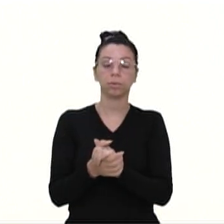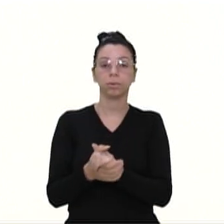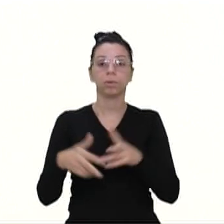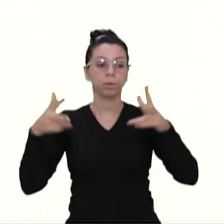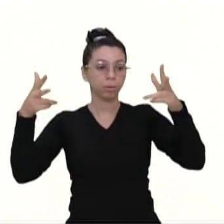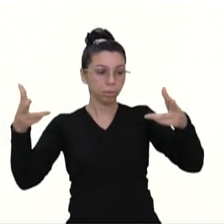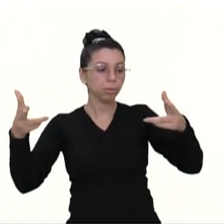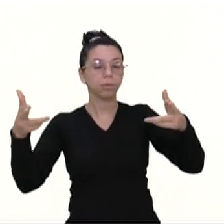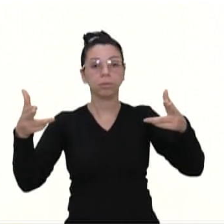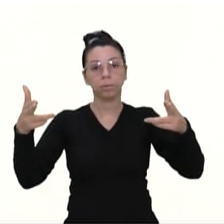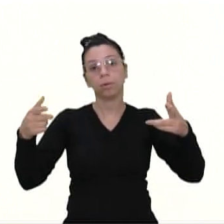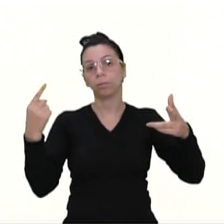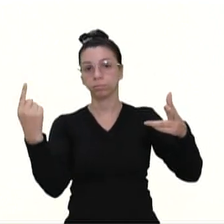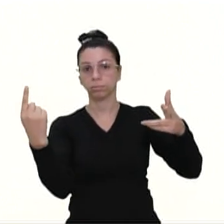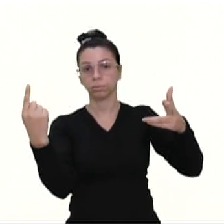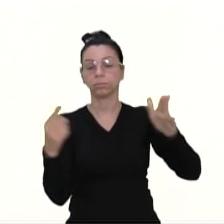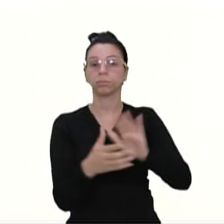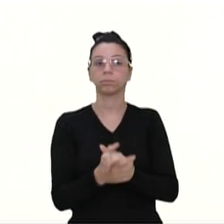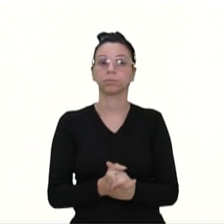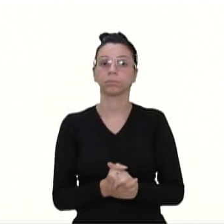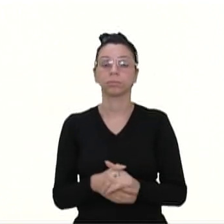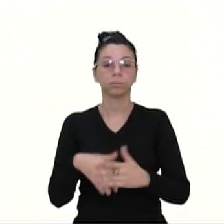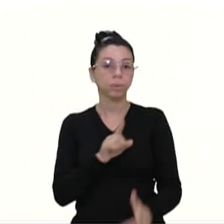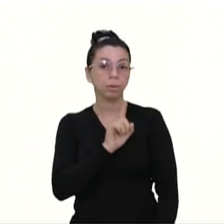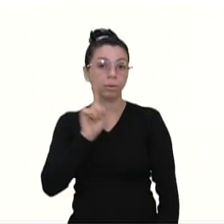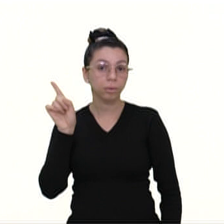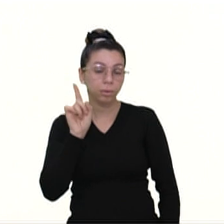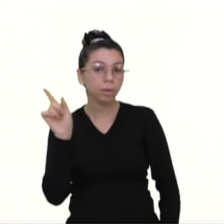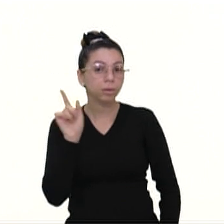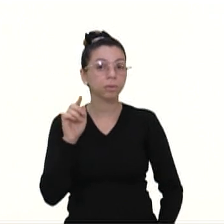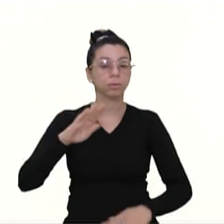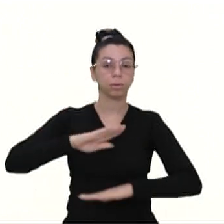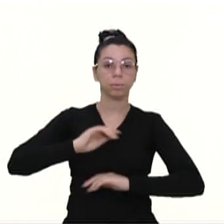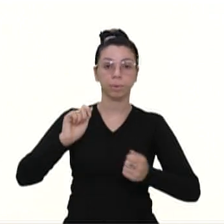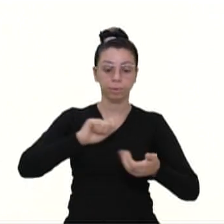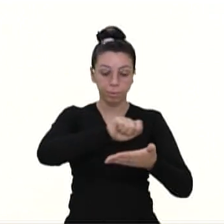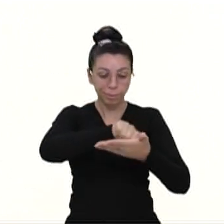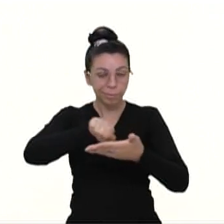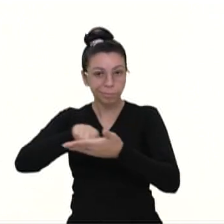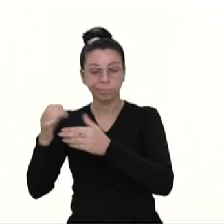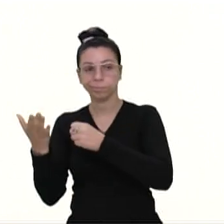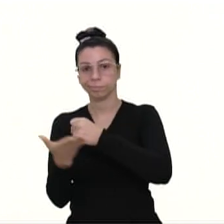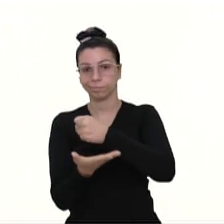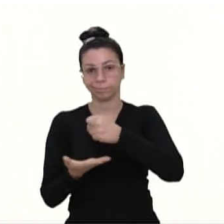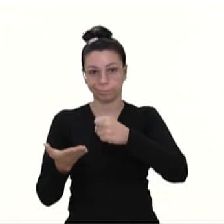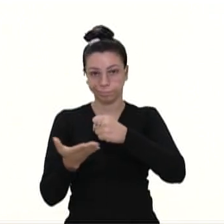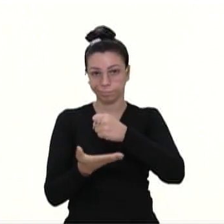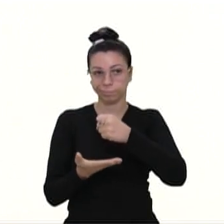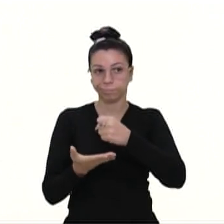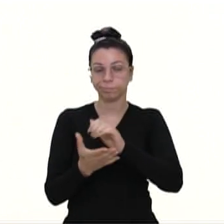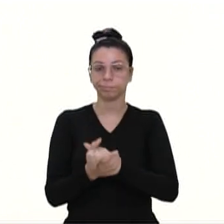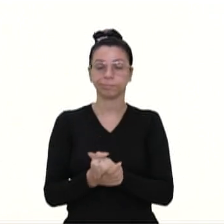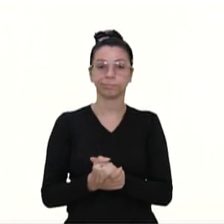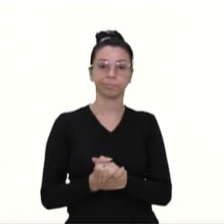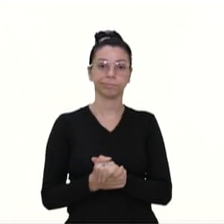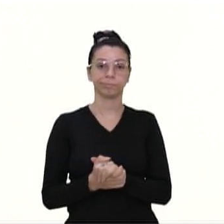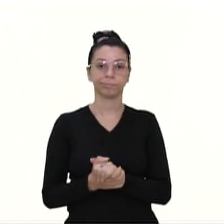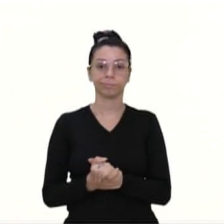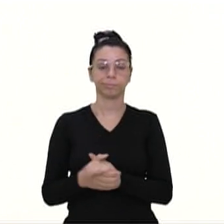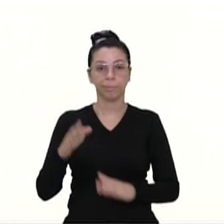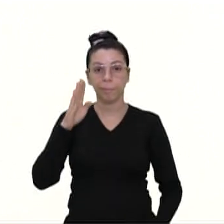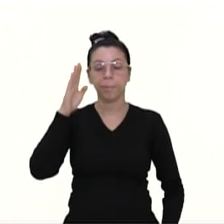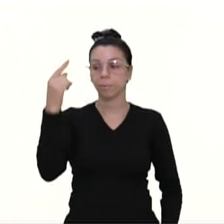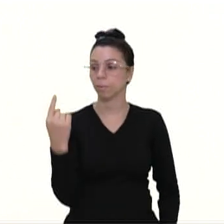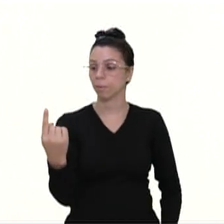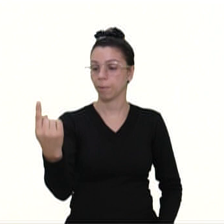isso ao logaritmando, que é 1. Nesse caso, eu preciso reescrever as bases. No caso, reescrever